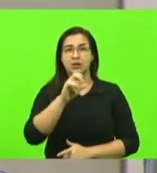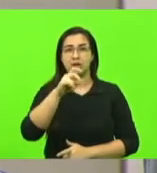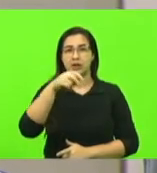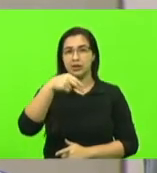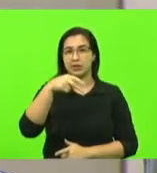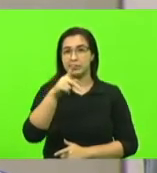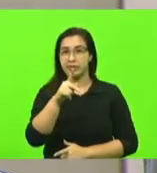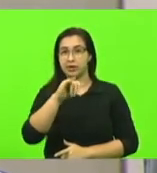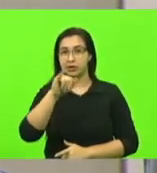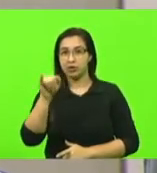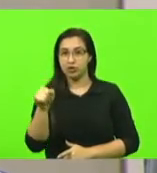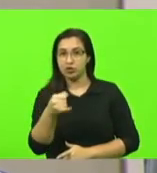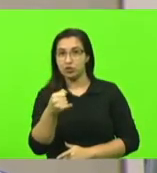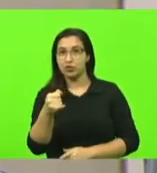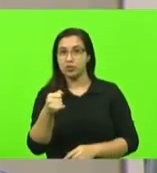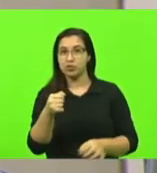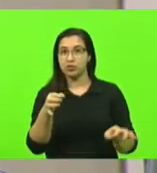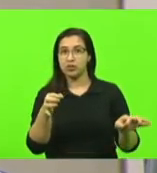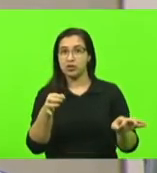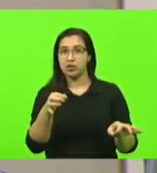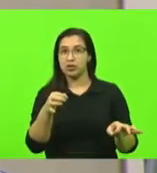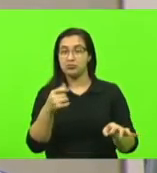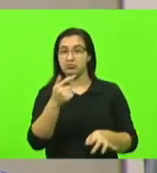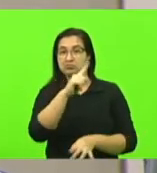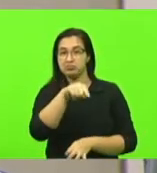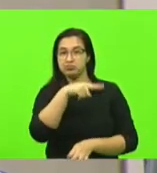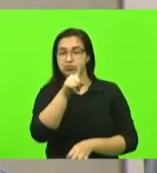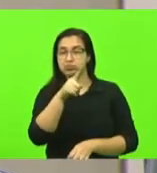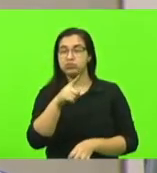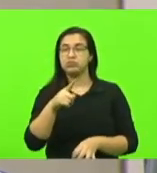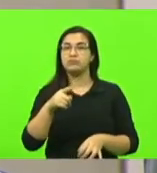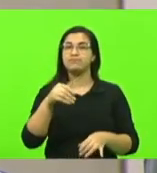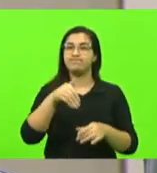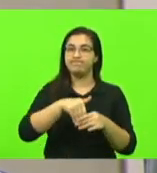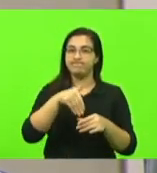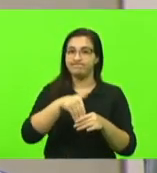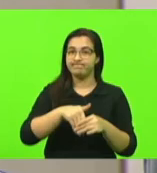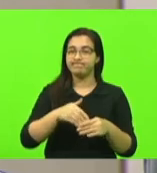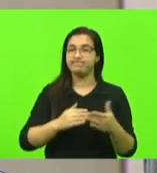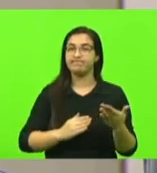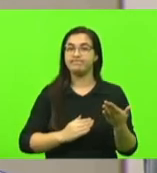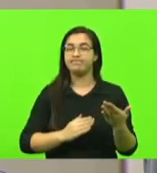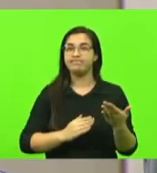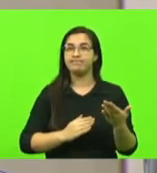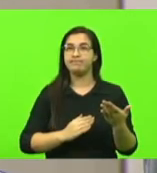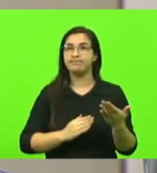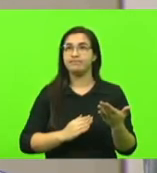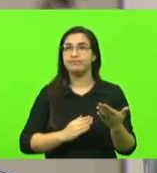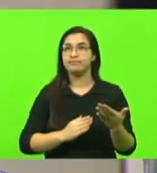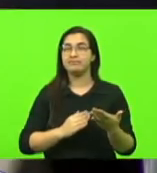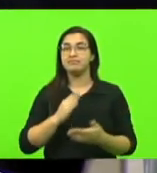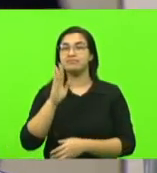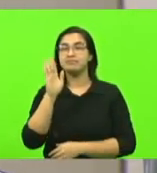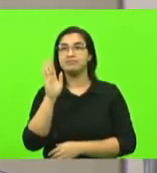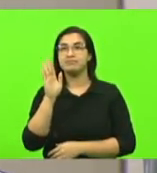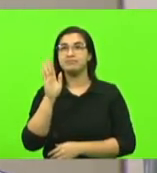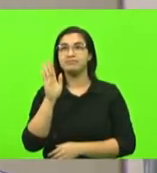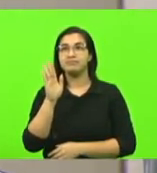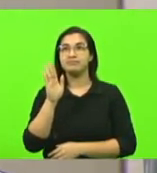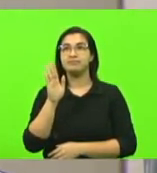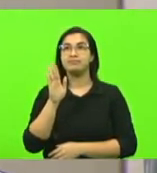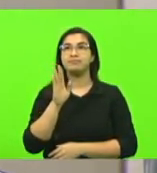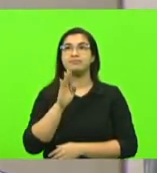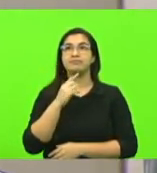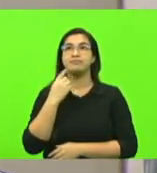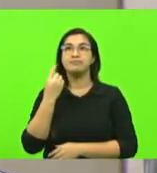Em discussão, não havendo quem queira discutir, é em votação. Deputados que aprovam, permaneçam como se encontra. Pela ordem, senhor presidente. Pela ordem,